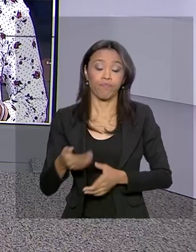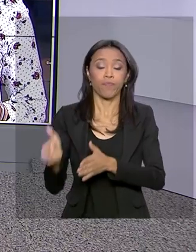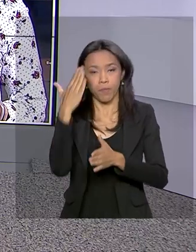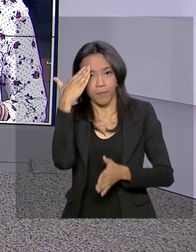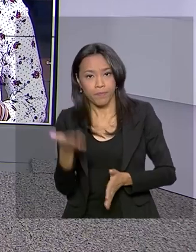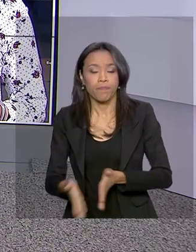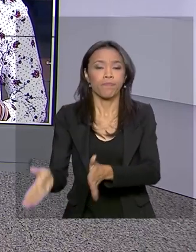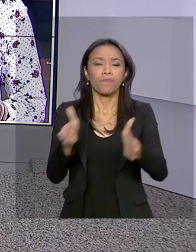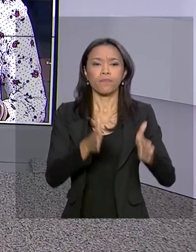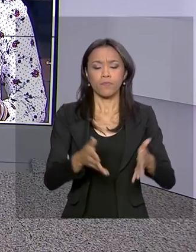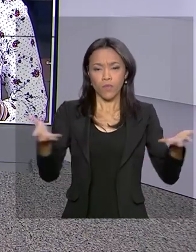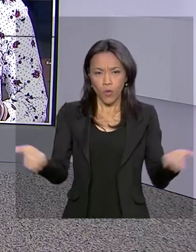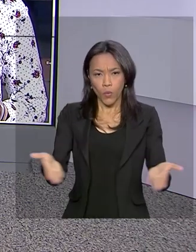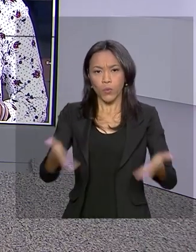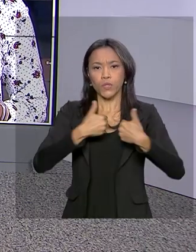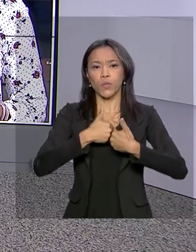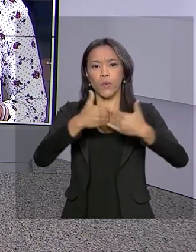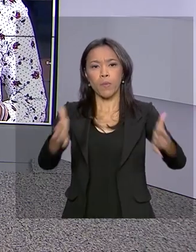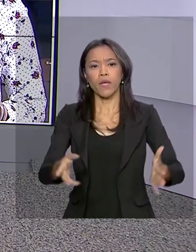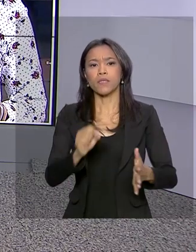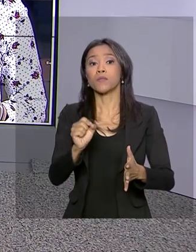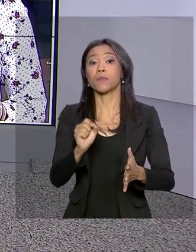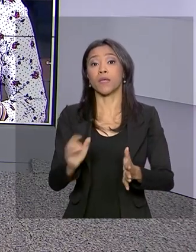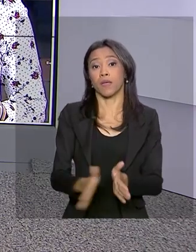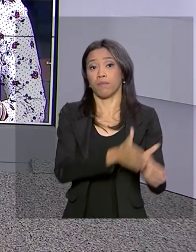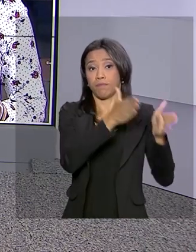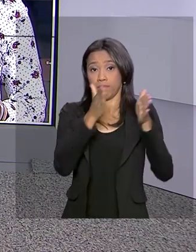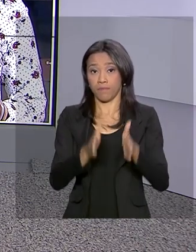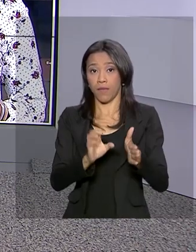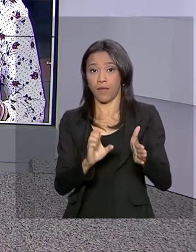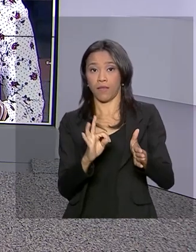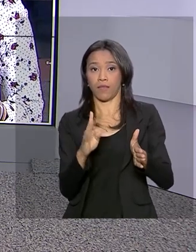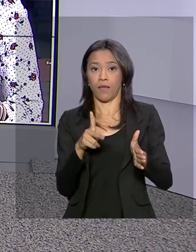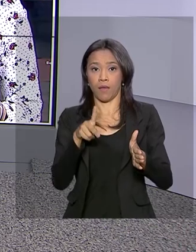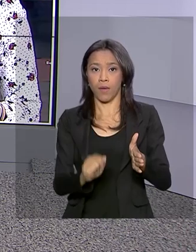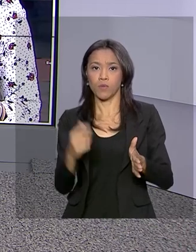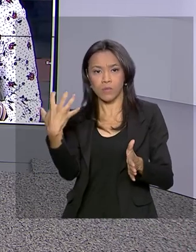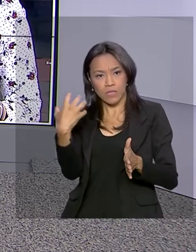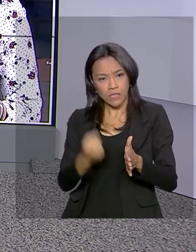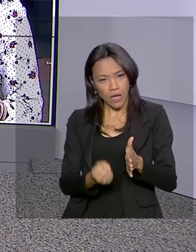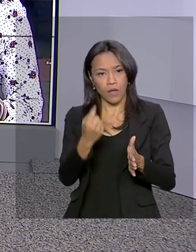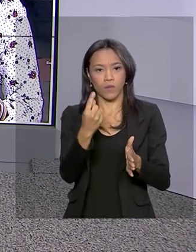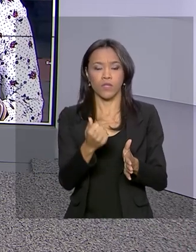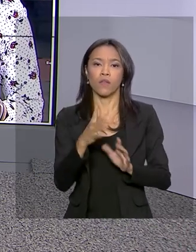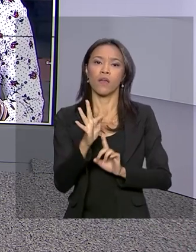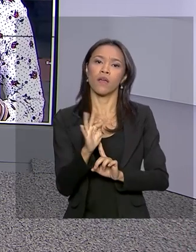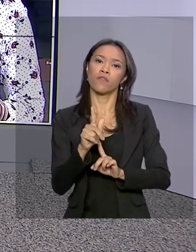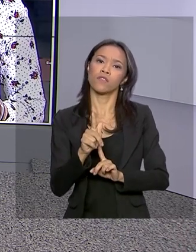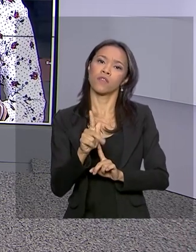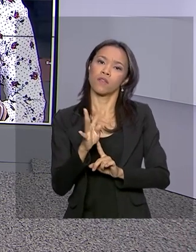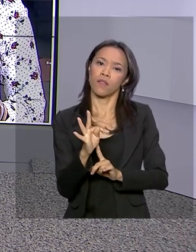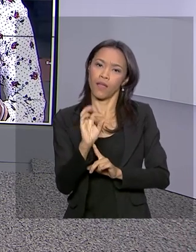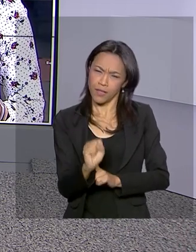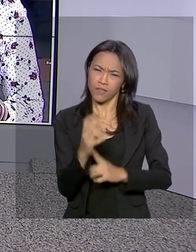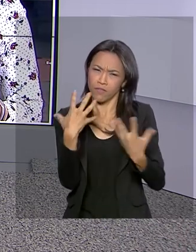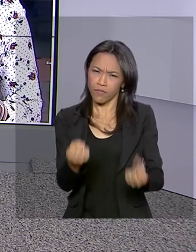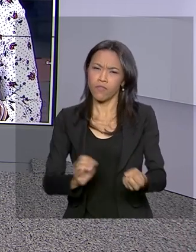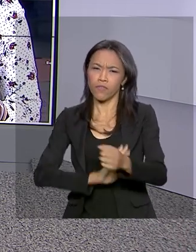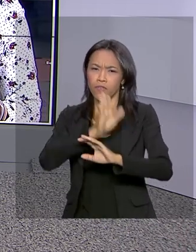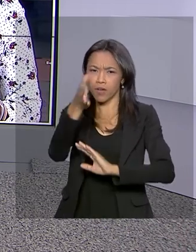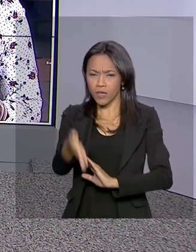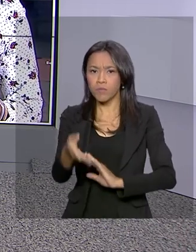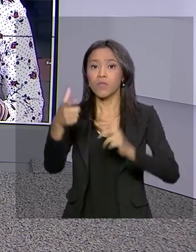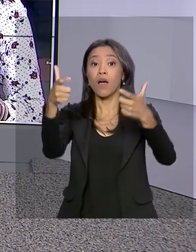Começa hoje mais uma etapa dos saques do FGTS. Nós vamos ao vivo até o Palácio do Planalto, onde a repórter